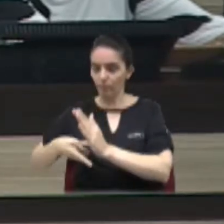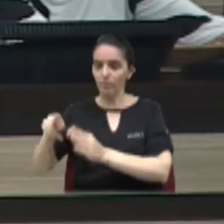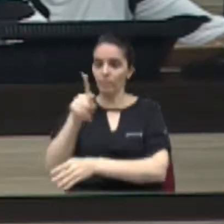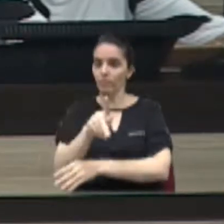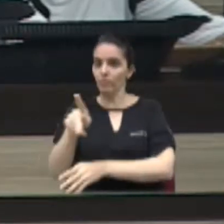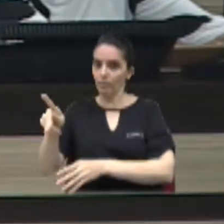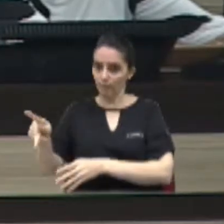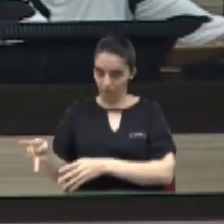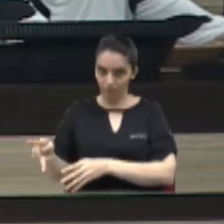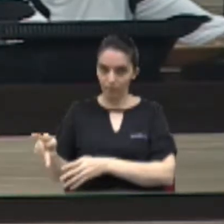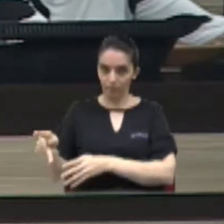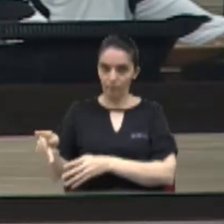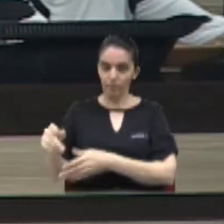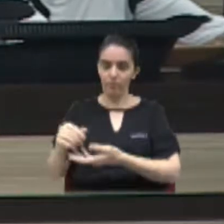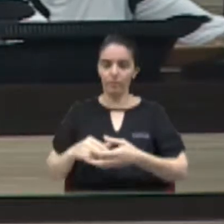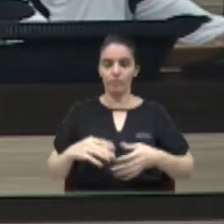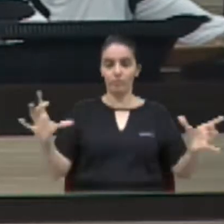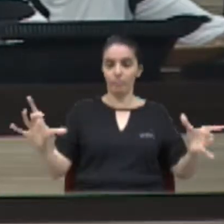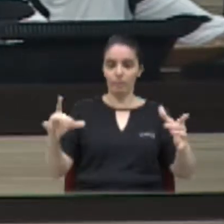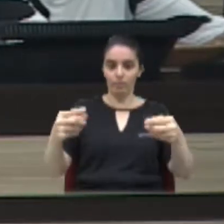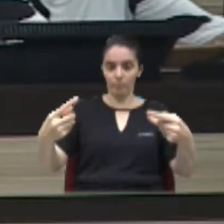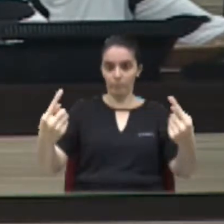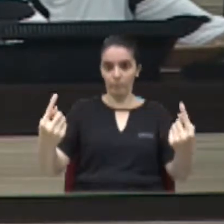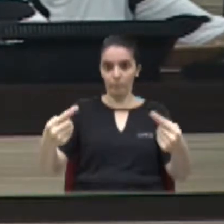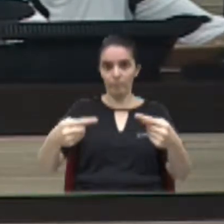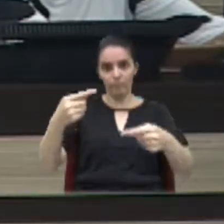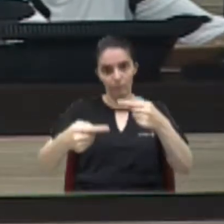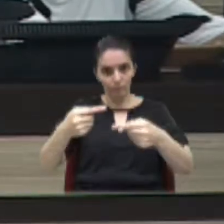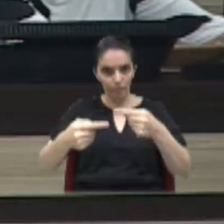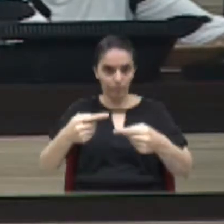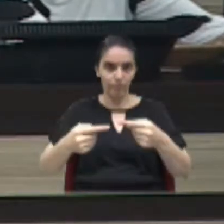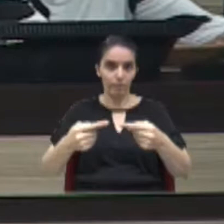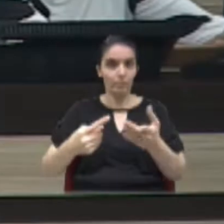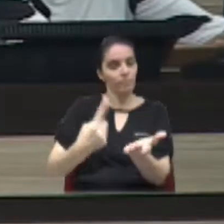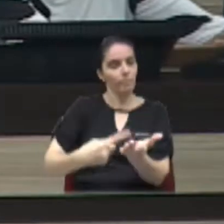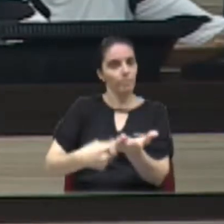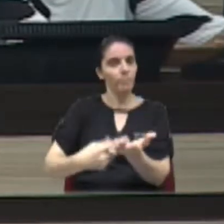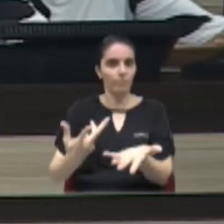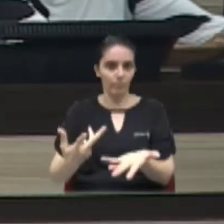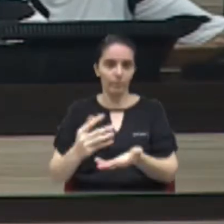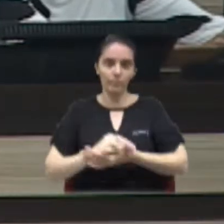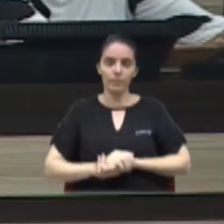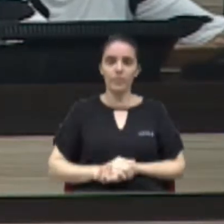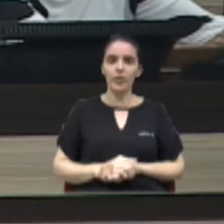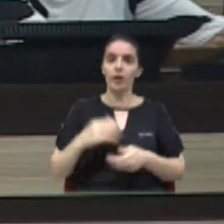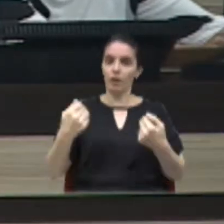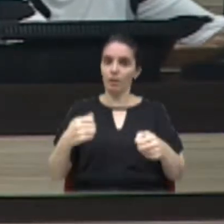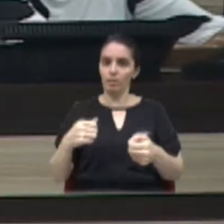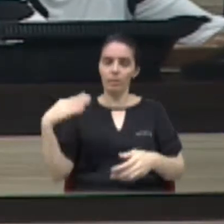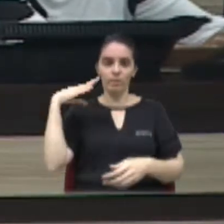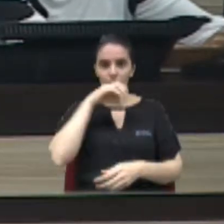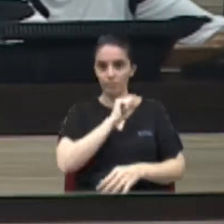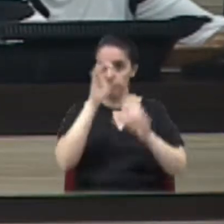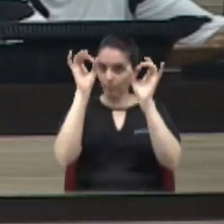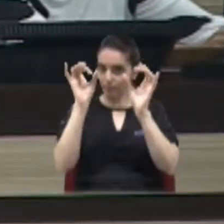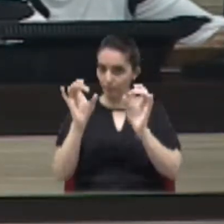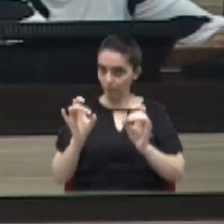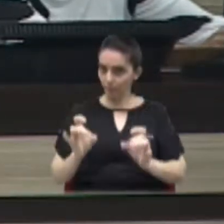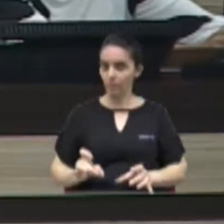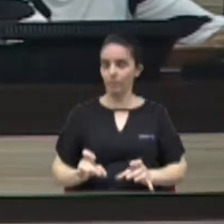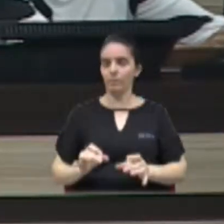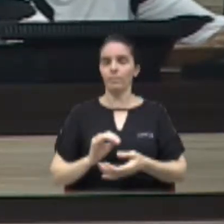dos Professores do Ensino Oficial do Estado de São Paulo, APOESP, e da outras providências. Necessita de regime especial de